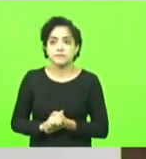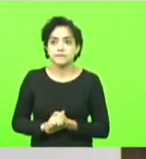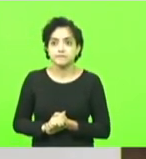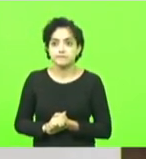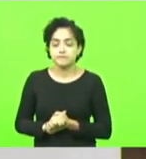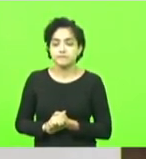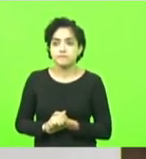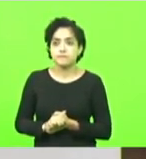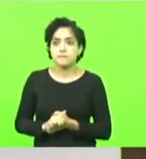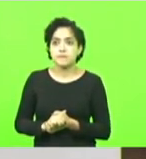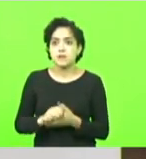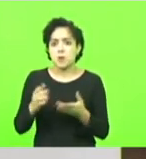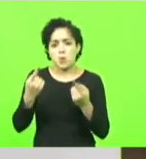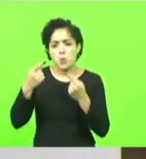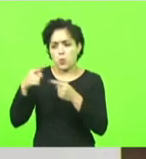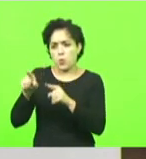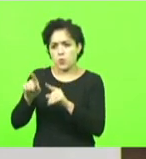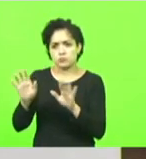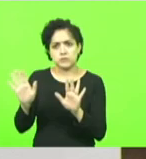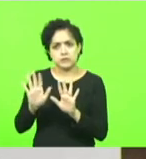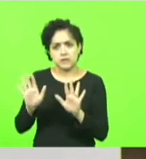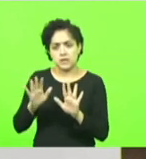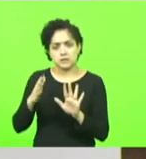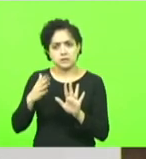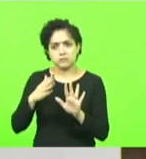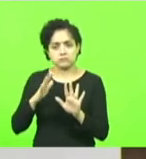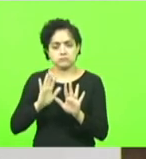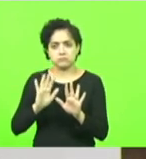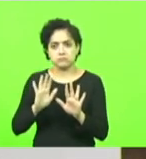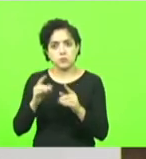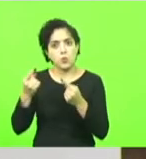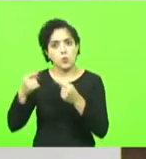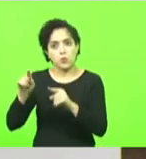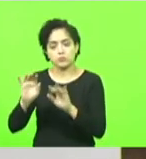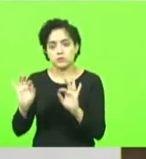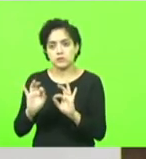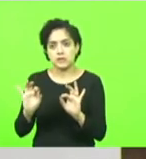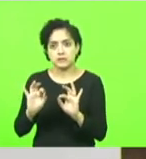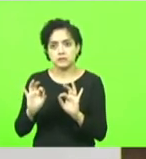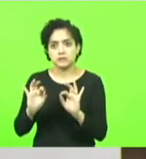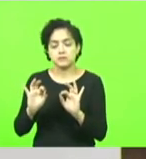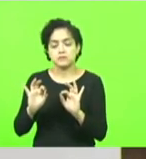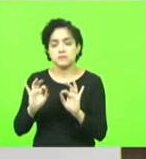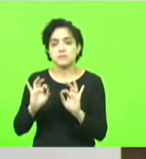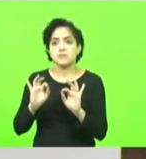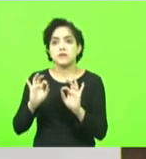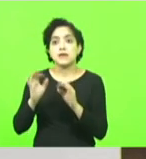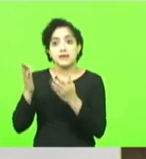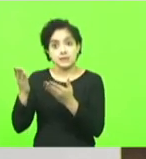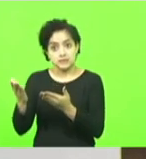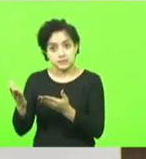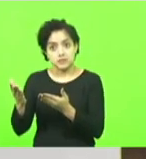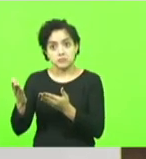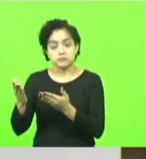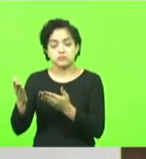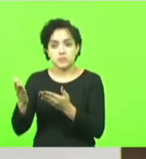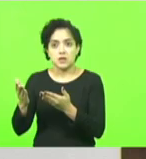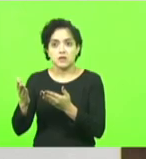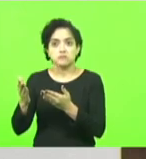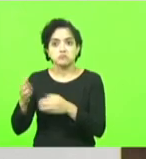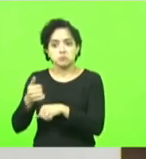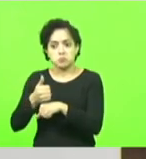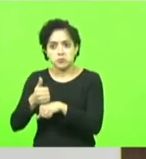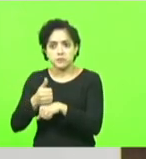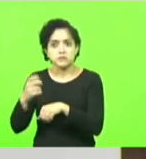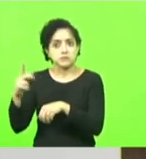Não tenho nada contra os oficiais, não tenho nada contra os oficiais. Eles estão na sua função e dentro das suas